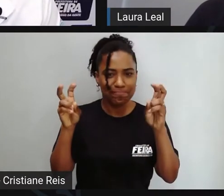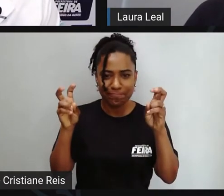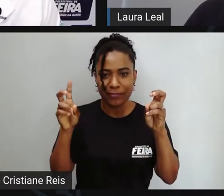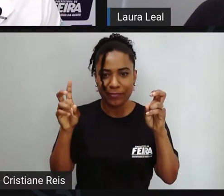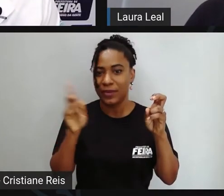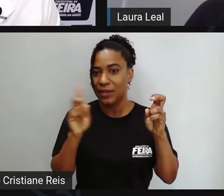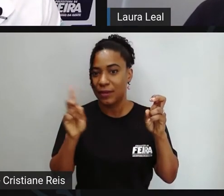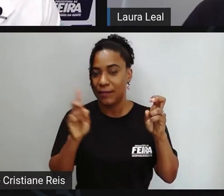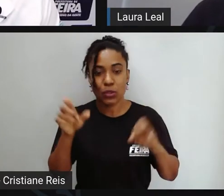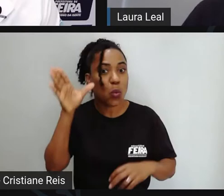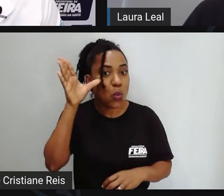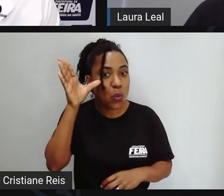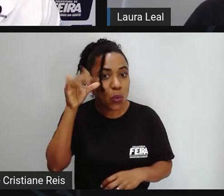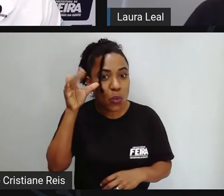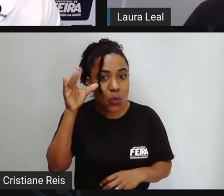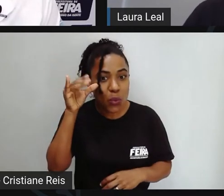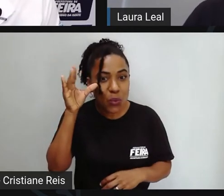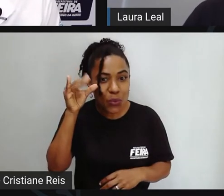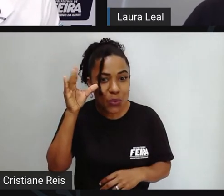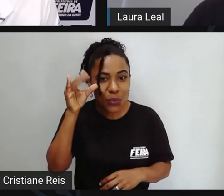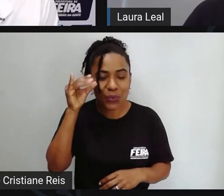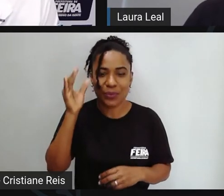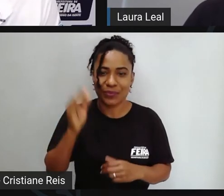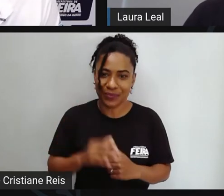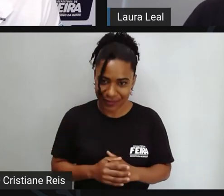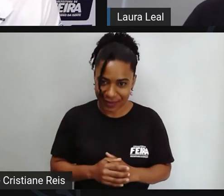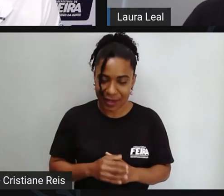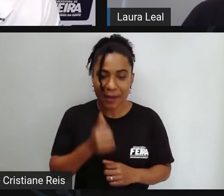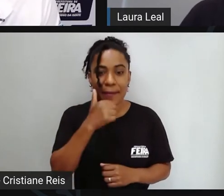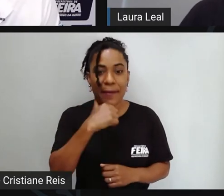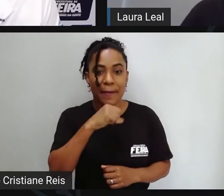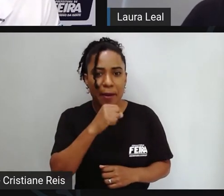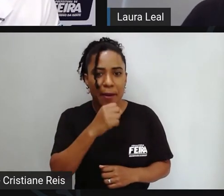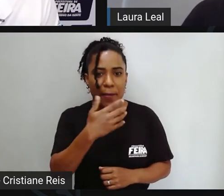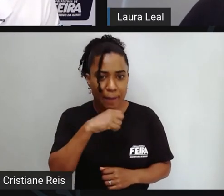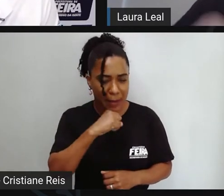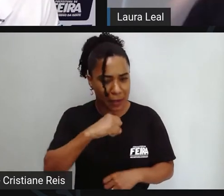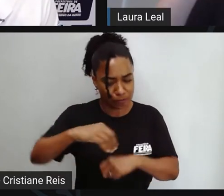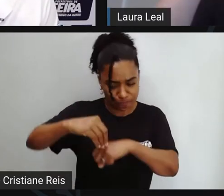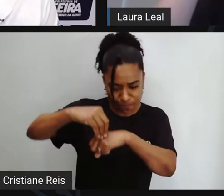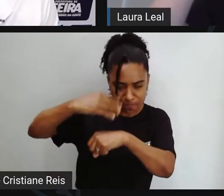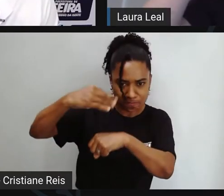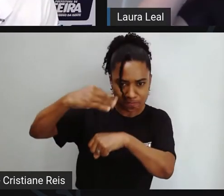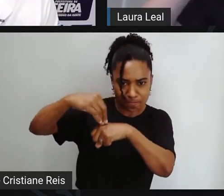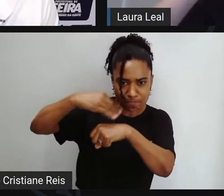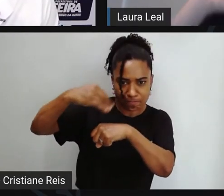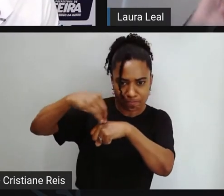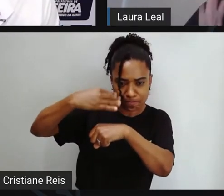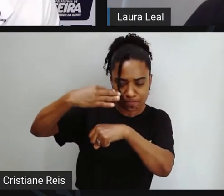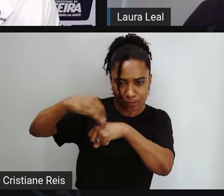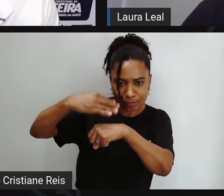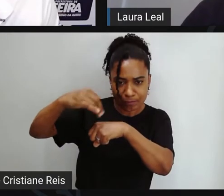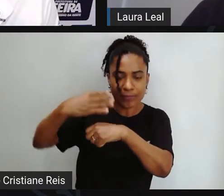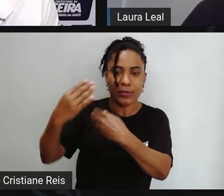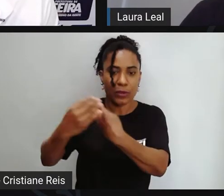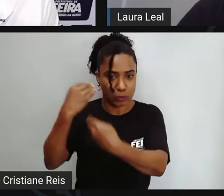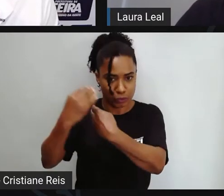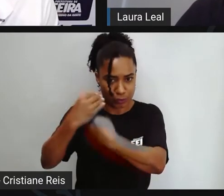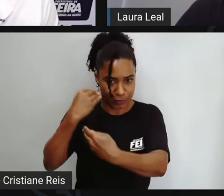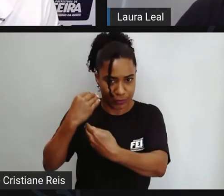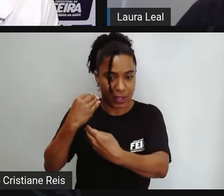muito curiosa, e meus pais sempre estimularam muito a minha curiosidade, e eu sempre gostei muito de